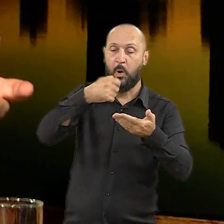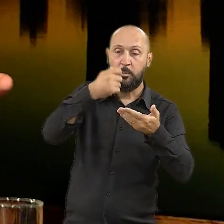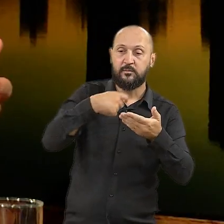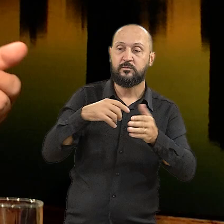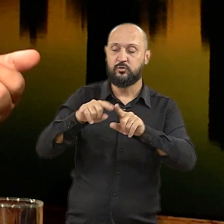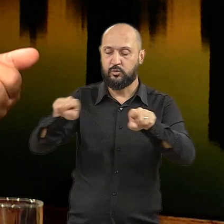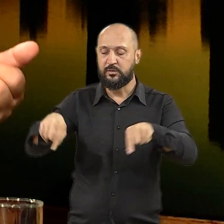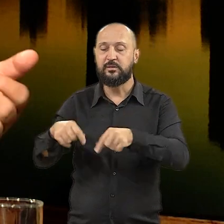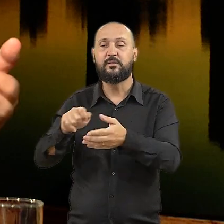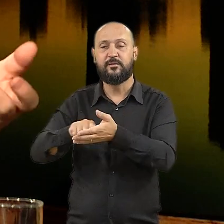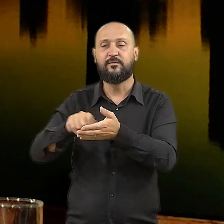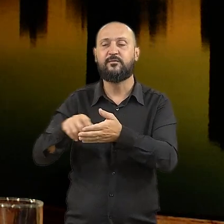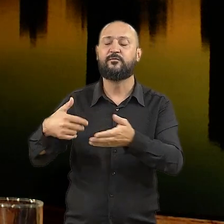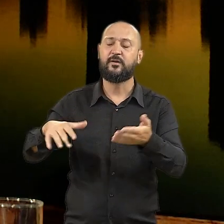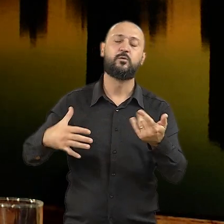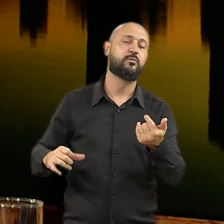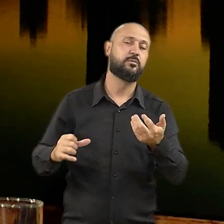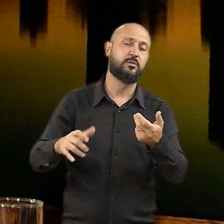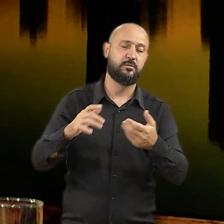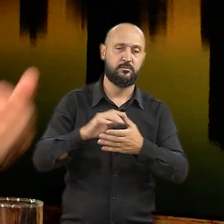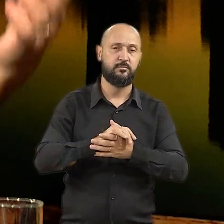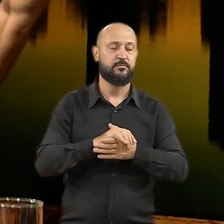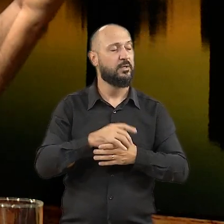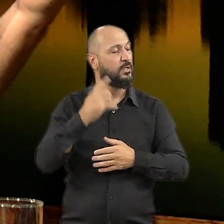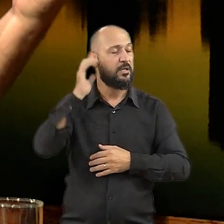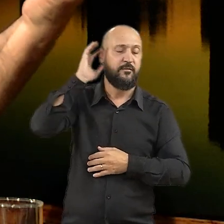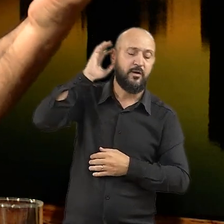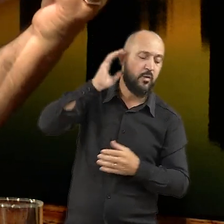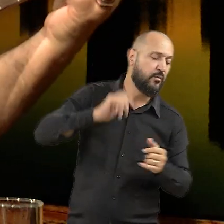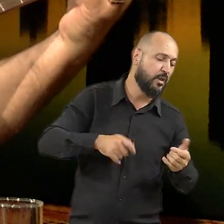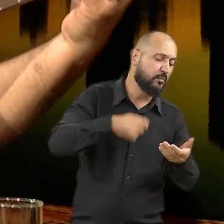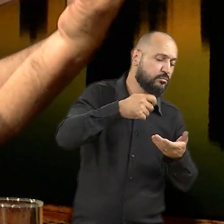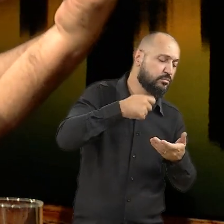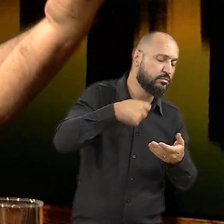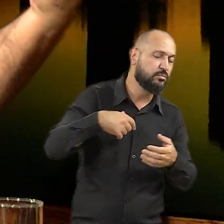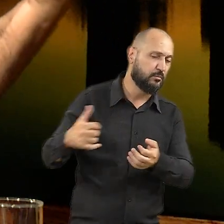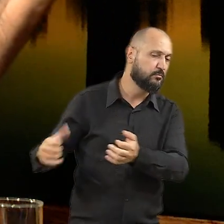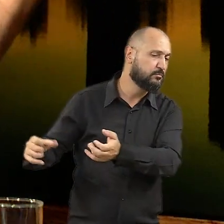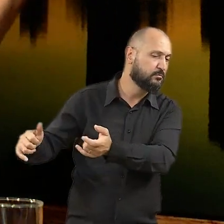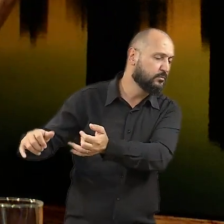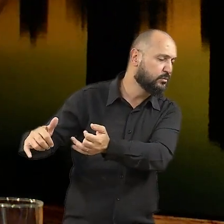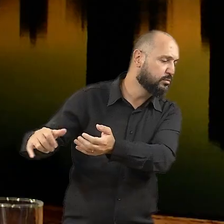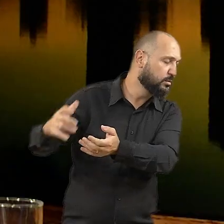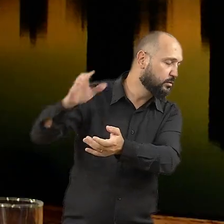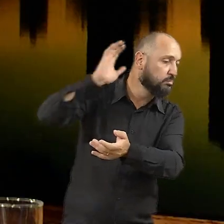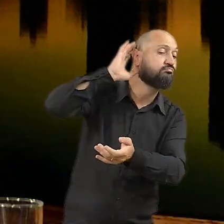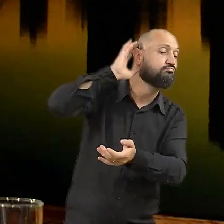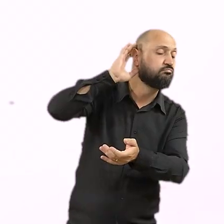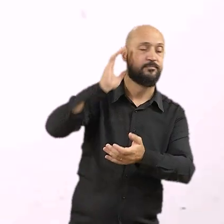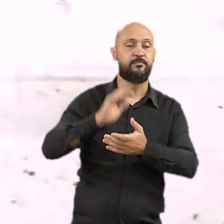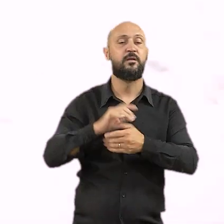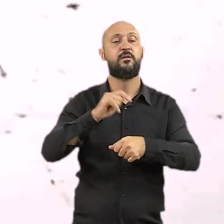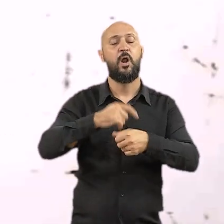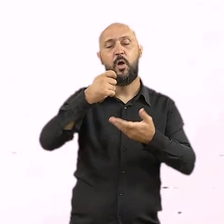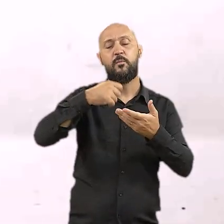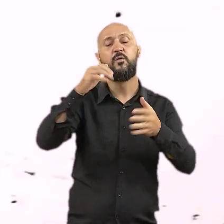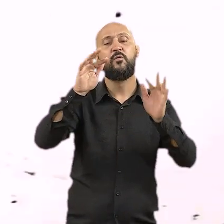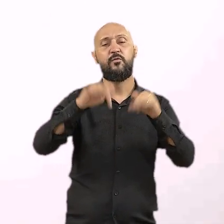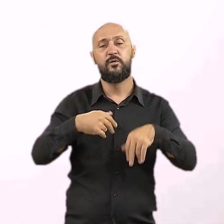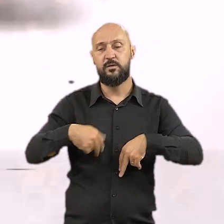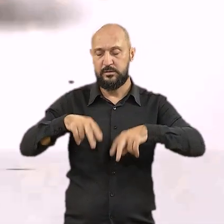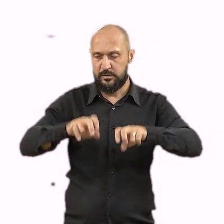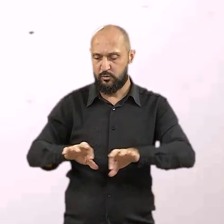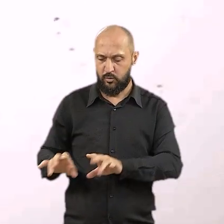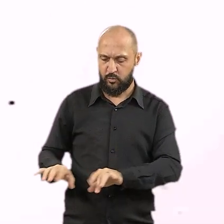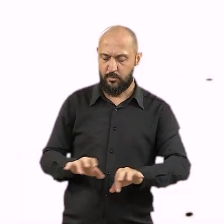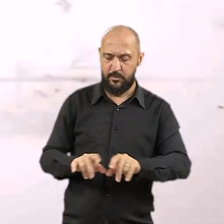me deixou na sala e falou, ó, vai tocando aí, eu vou ouvindo a música. Aí eu toquei a música várias vezes para ele. Quando ele saiu do almoço, ele foi,